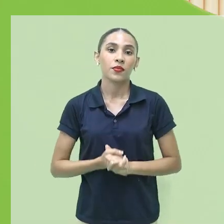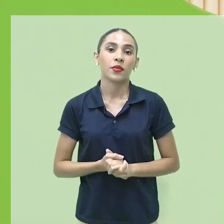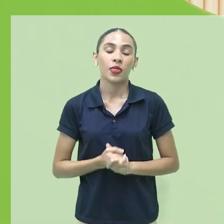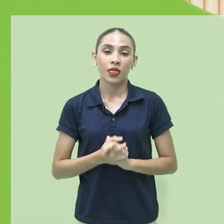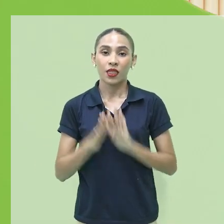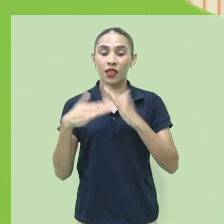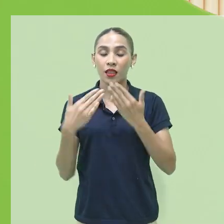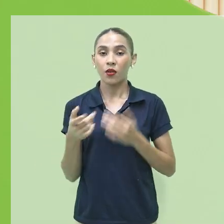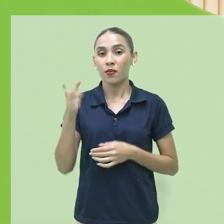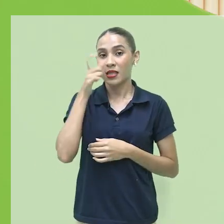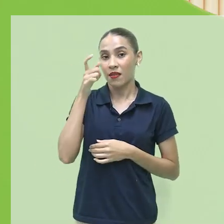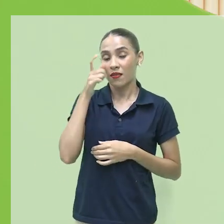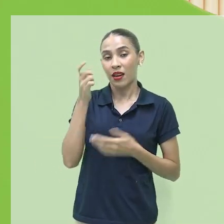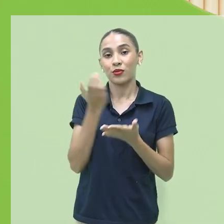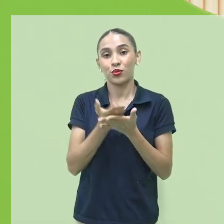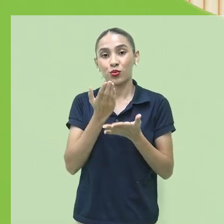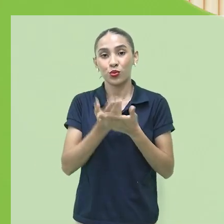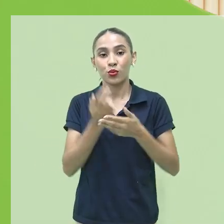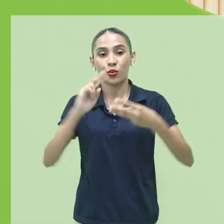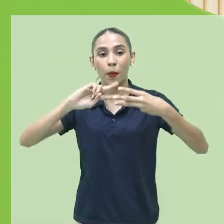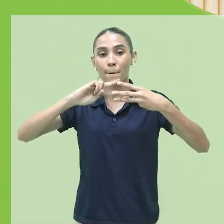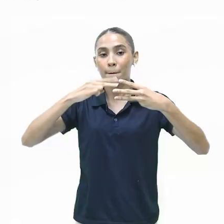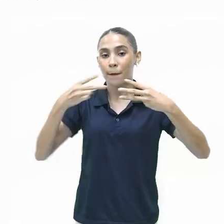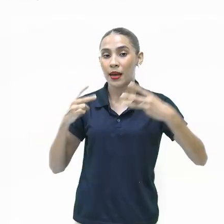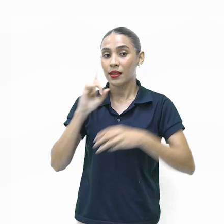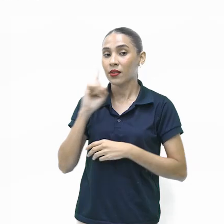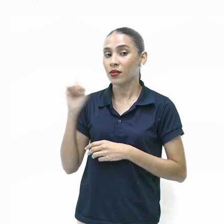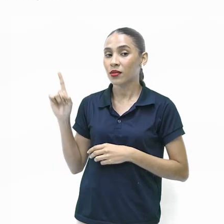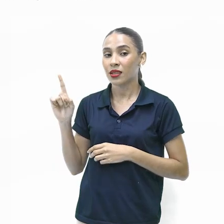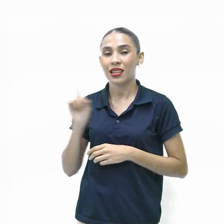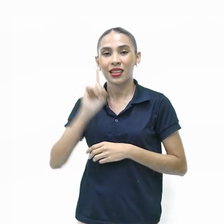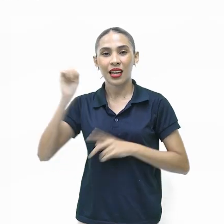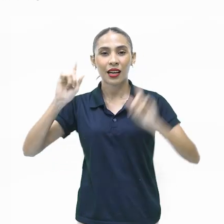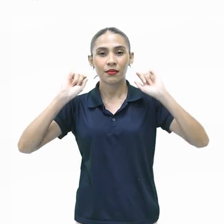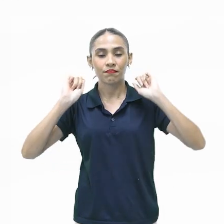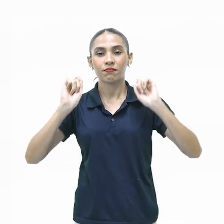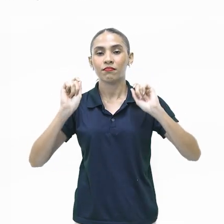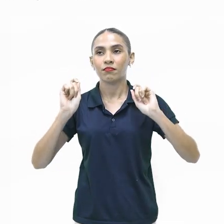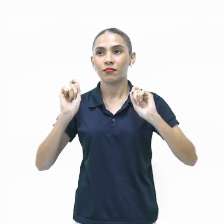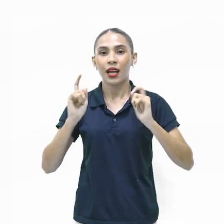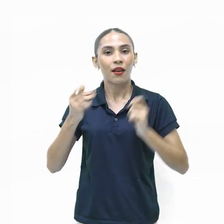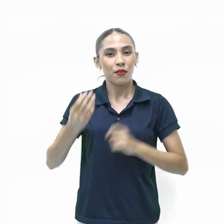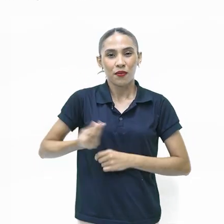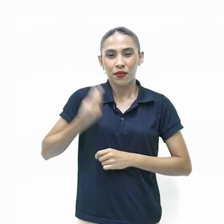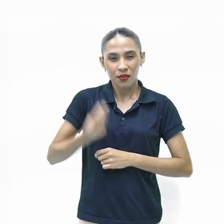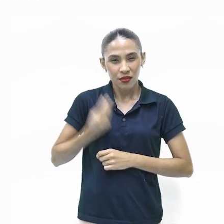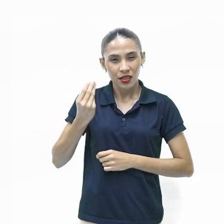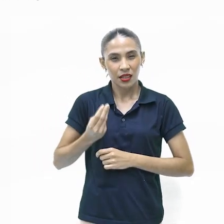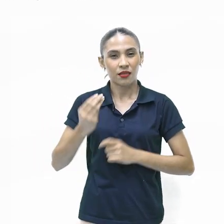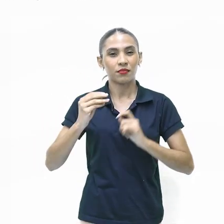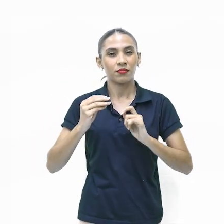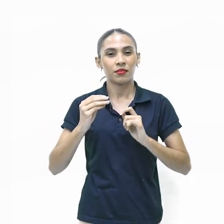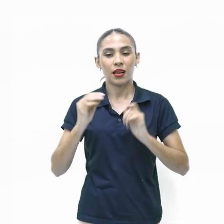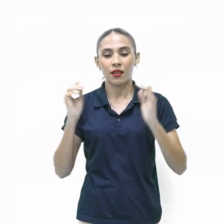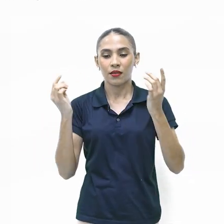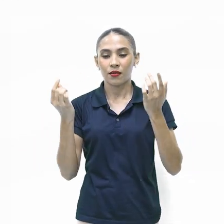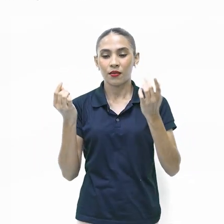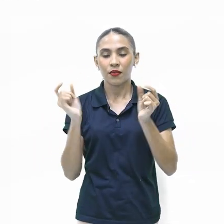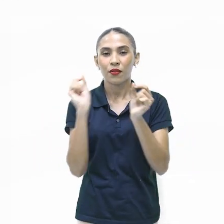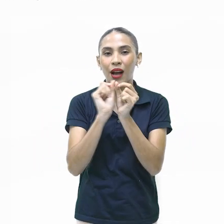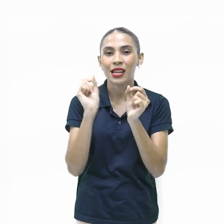tá certo? Então, vamos observar que os estudos de Mendel, no mosteiro ali onde vivia, ele